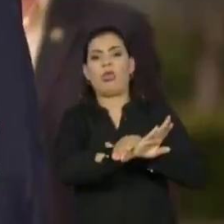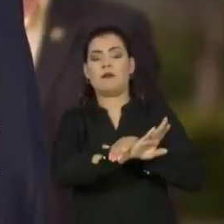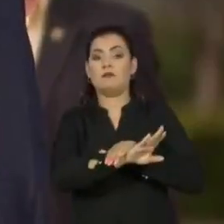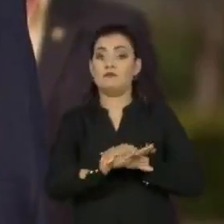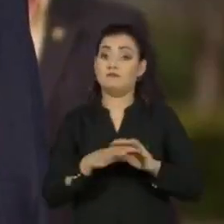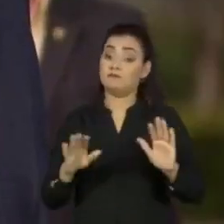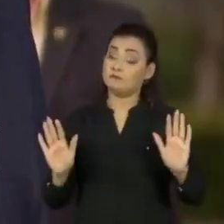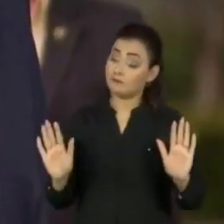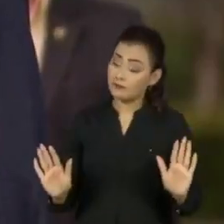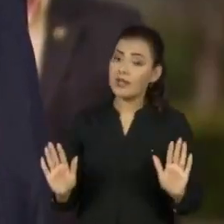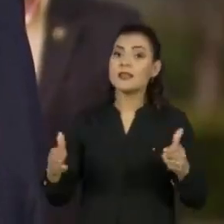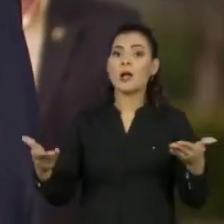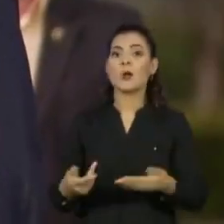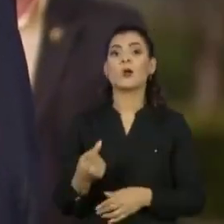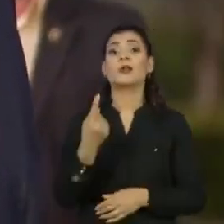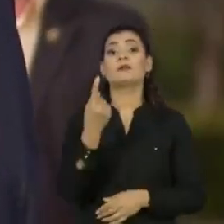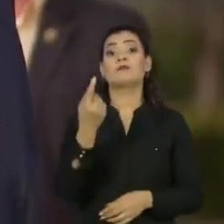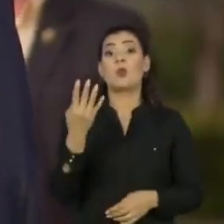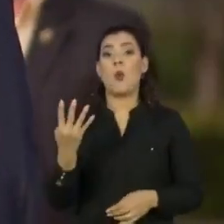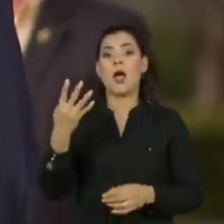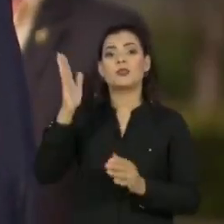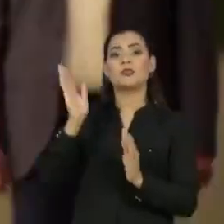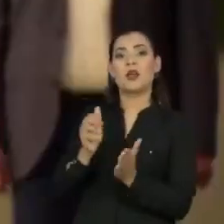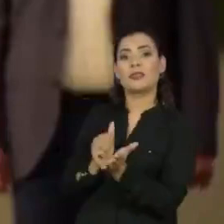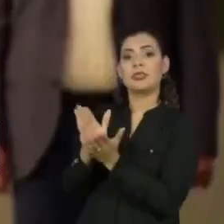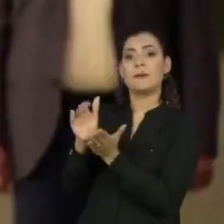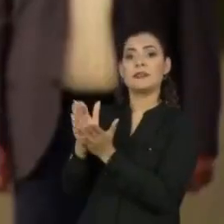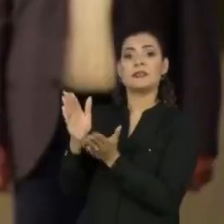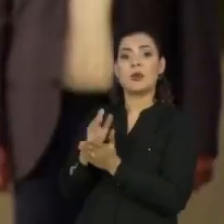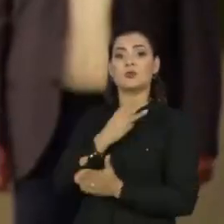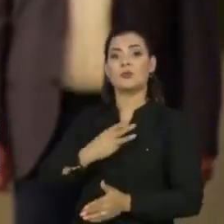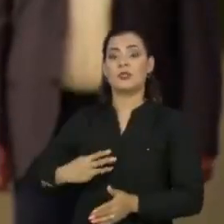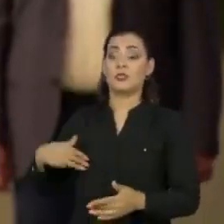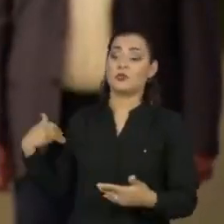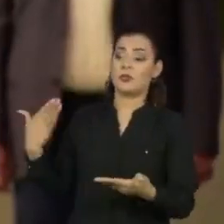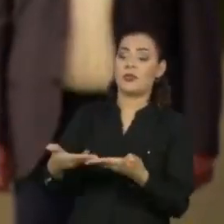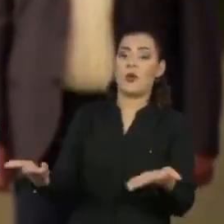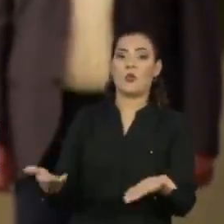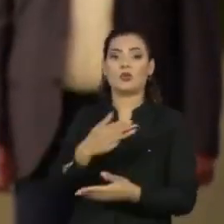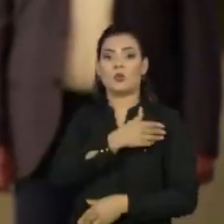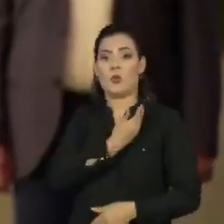operação Esta é a décima quarta a demissão de um ministro desde o início do governo bolsonaro